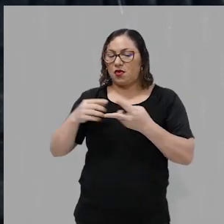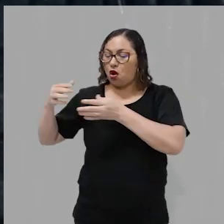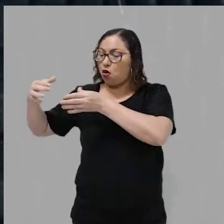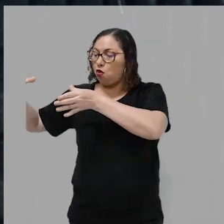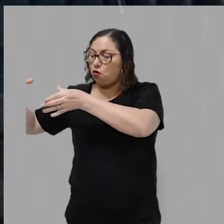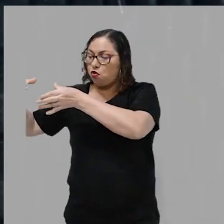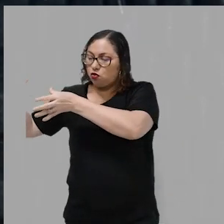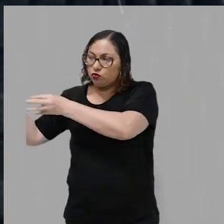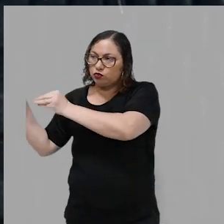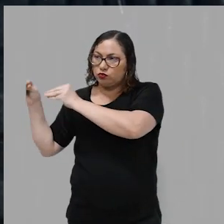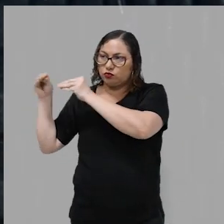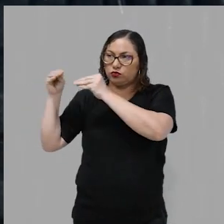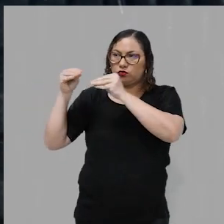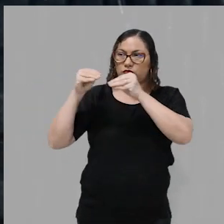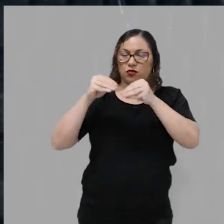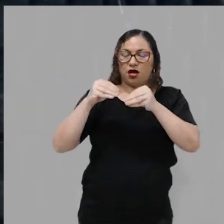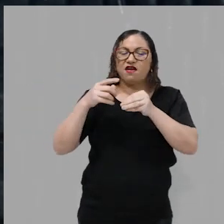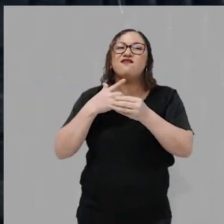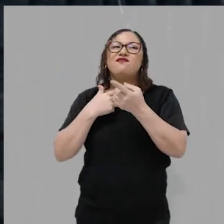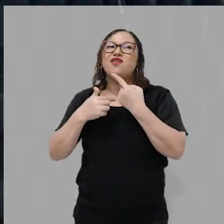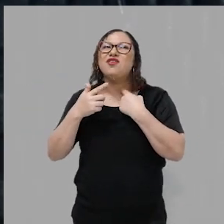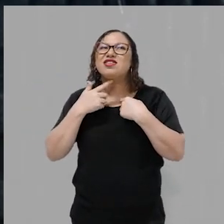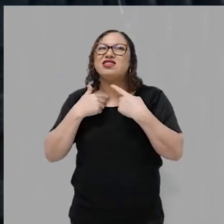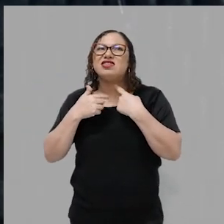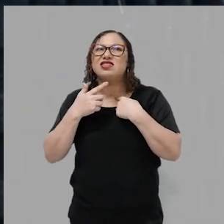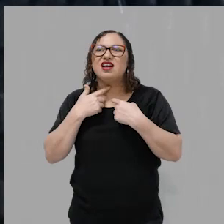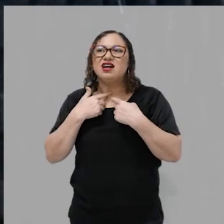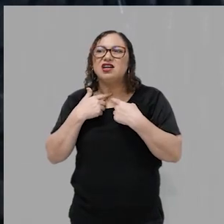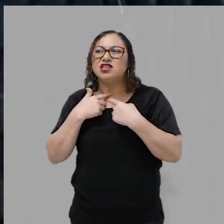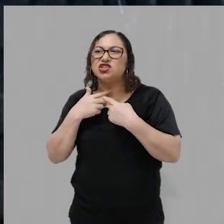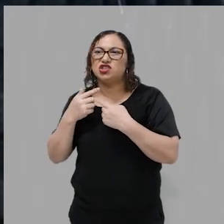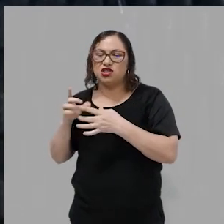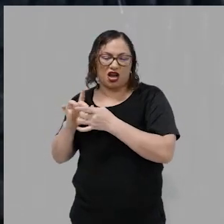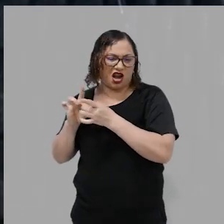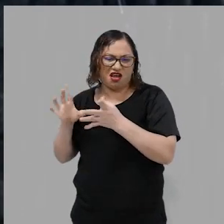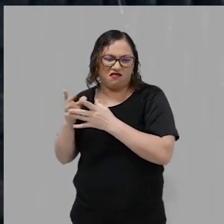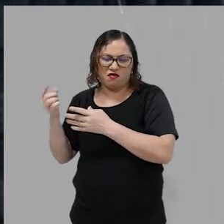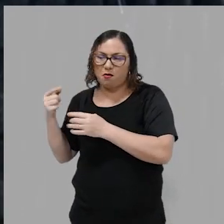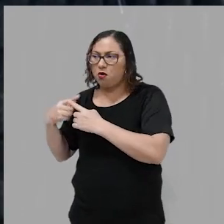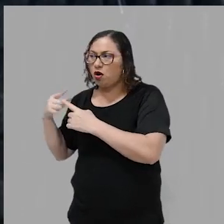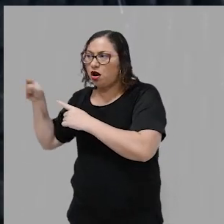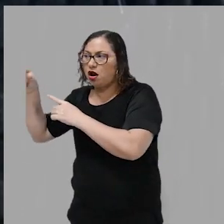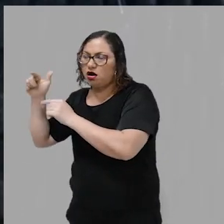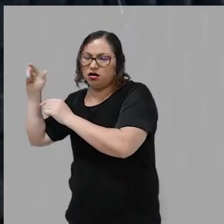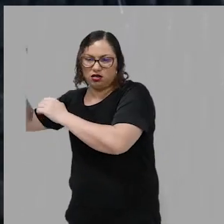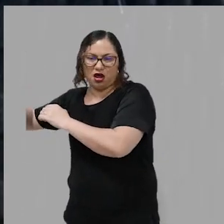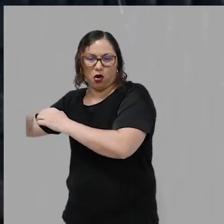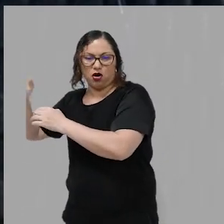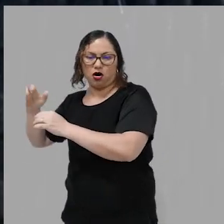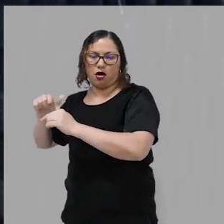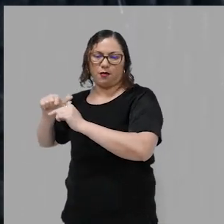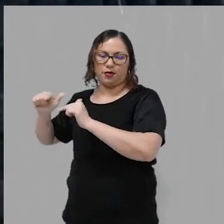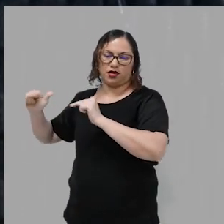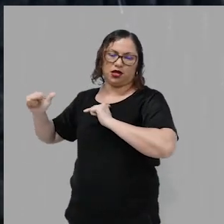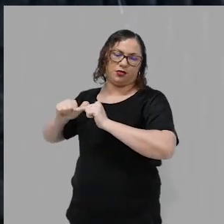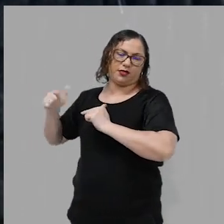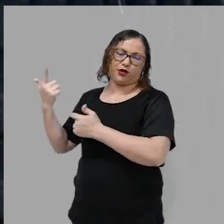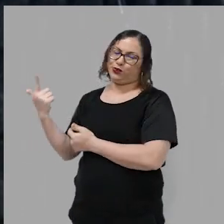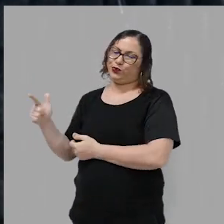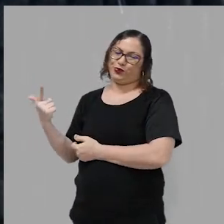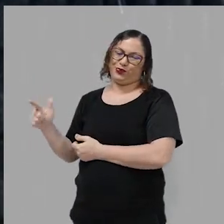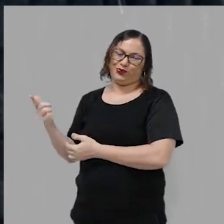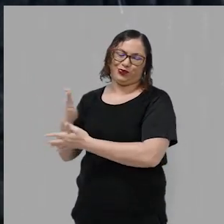artística francesa vêm por iniciativa própria porque eles não tinham mais emprego na Europa. Eles eram partidários de